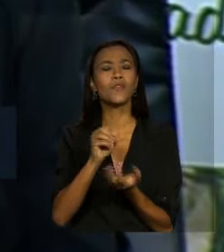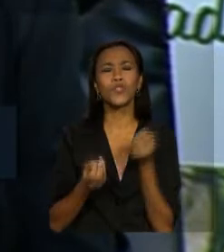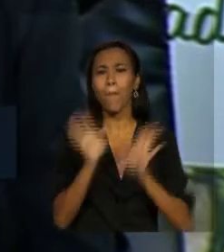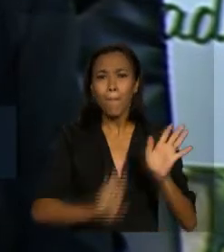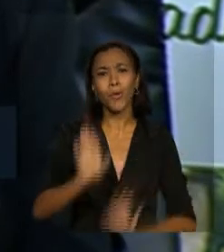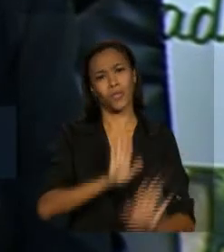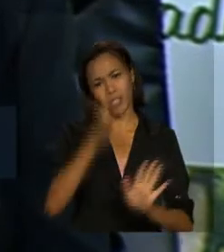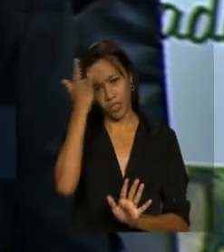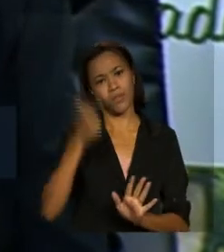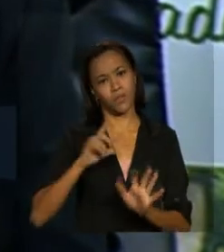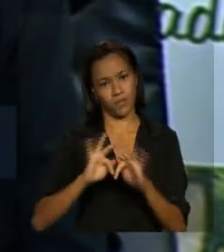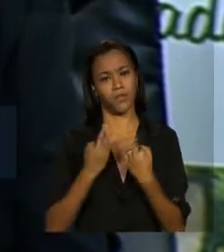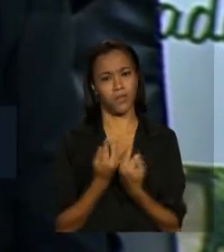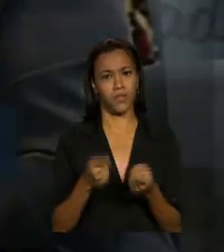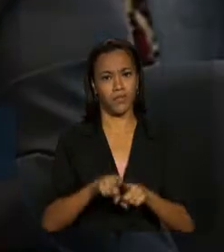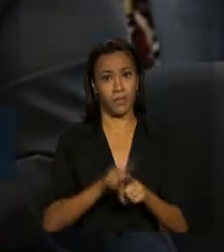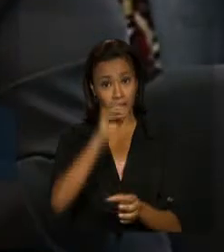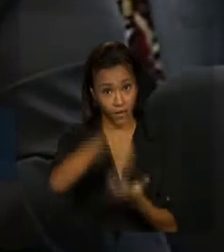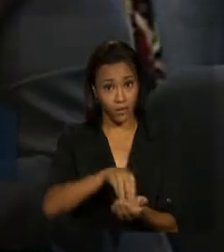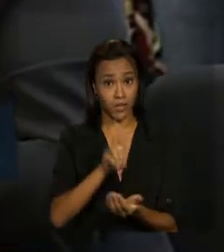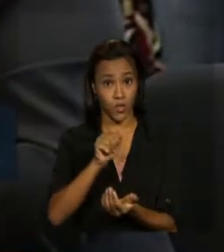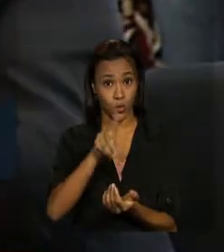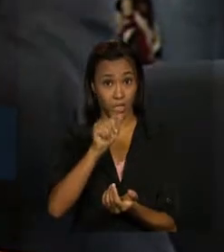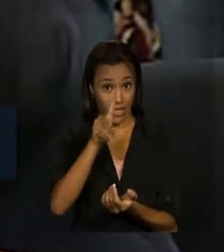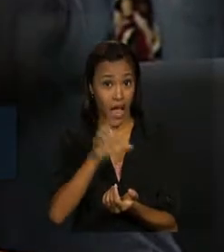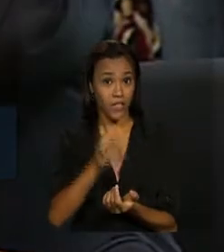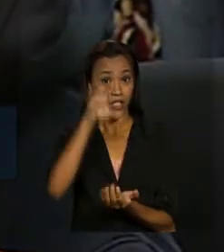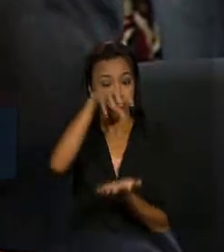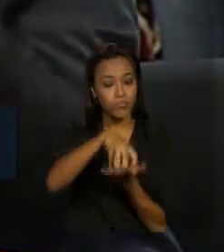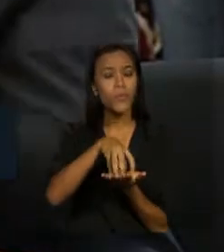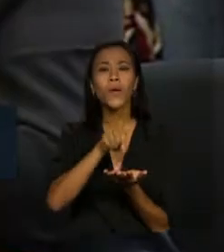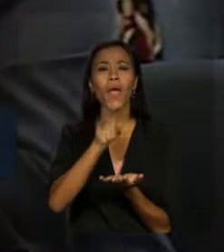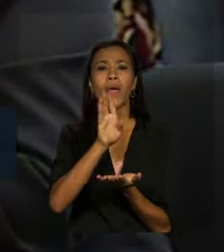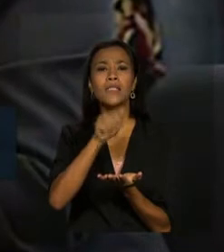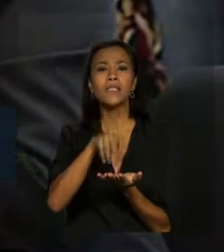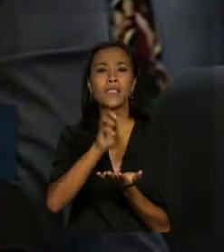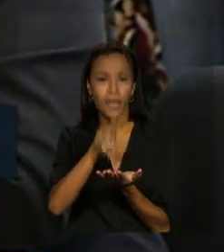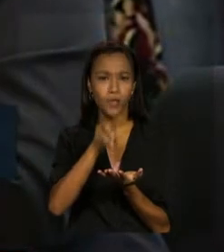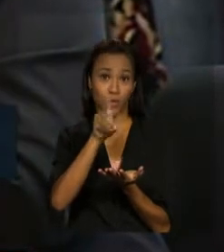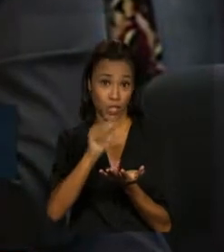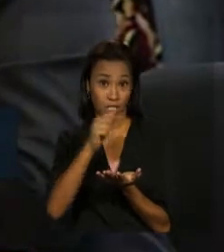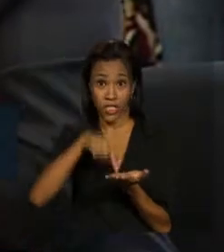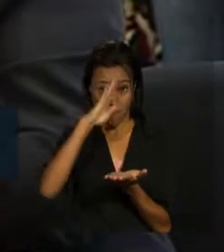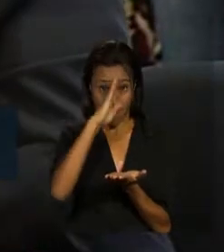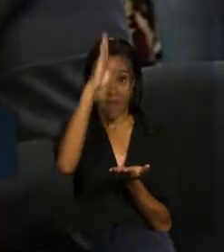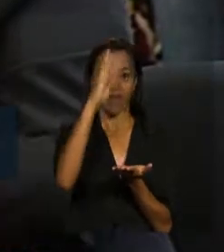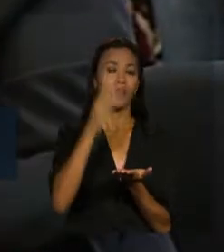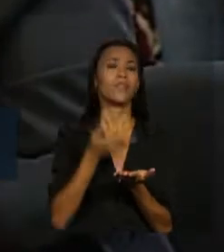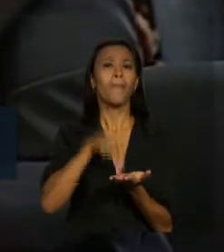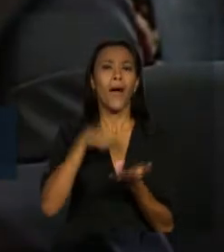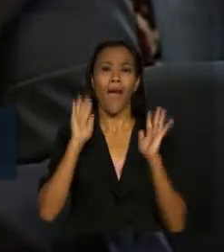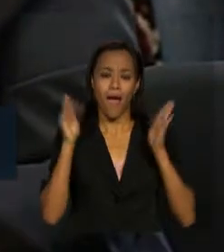essas pessoas e essas famílias nessas unidades que são chamadas de centros-dias de referência, né,